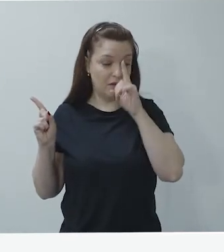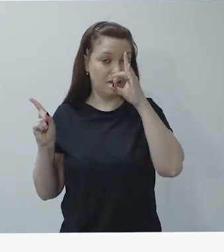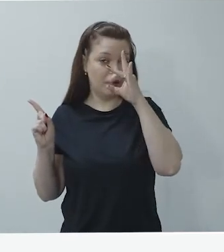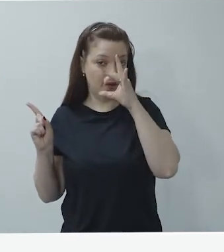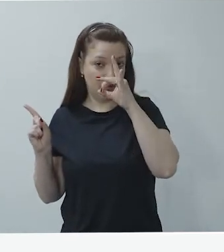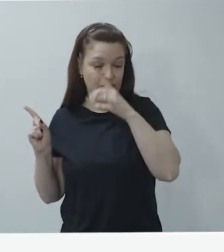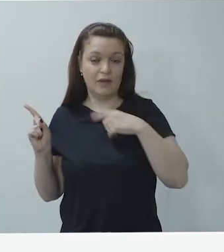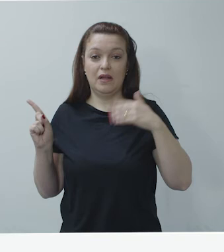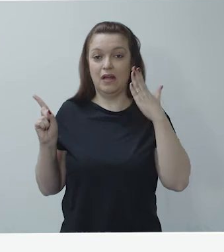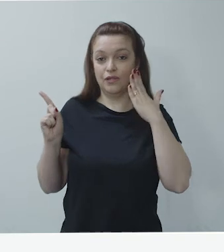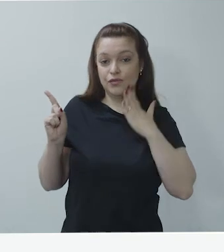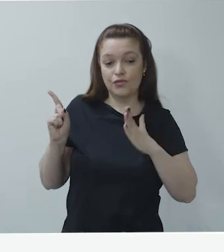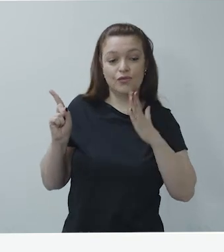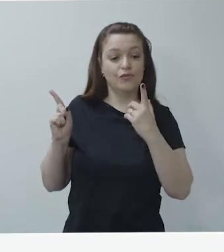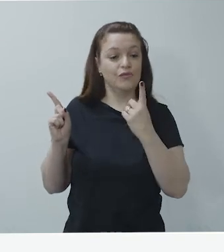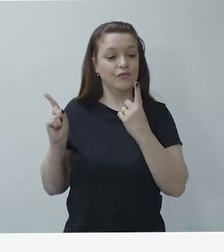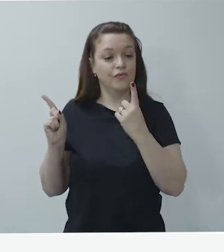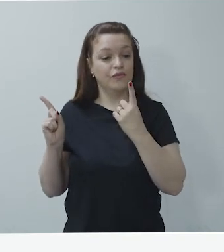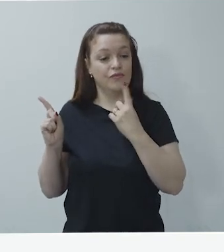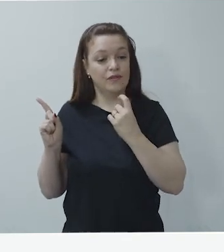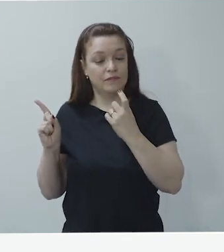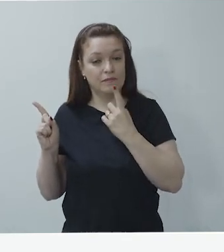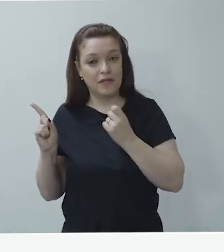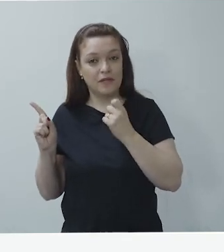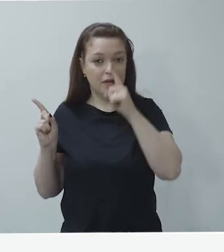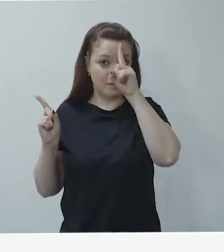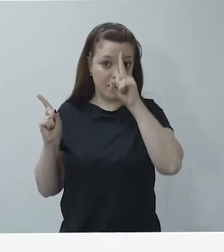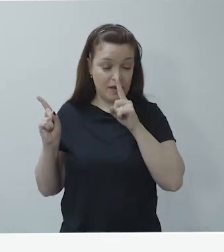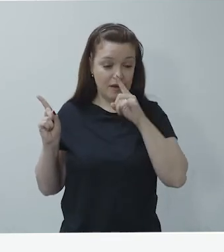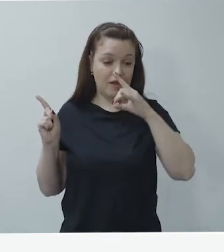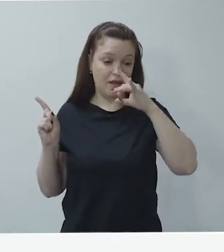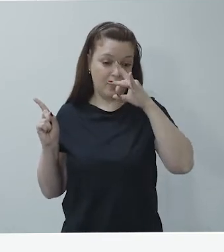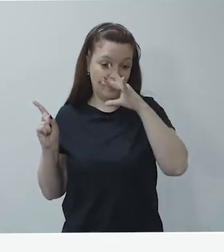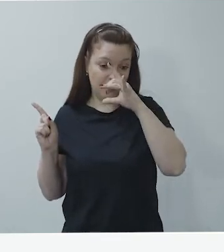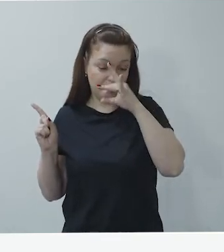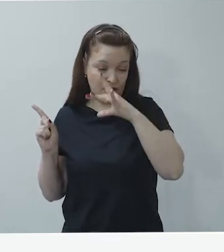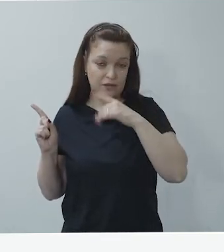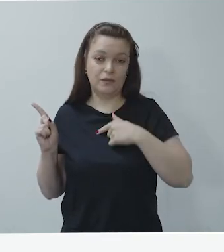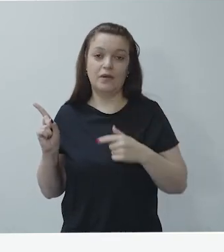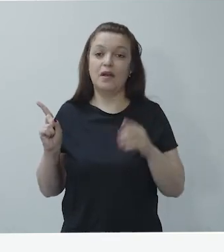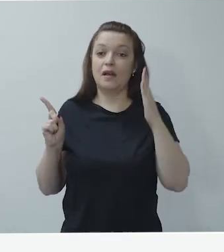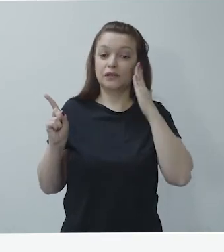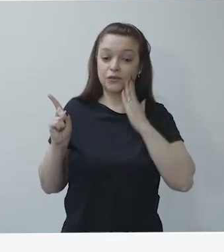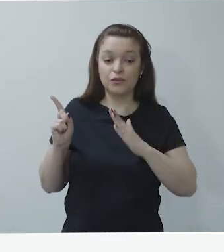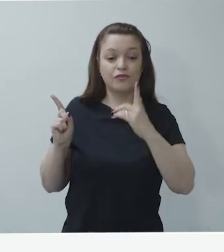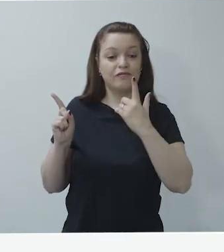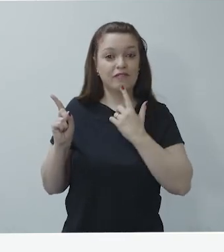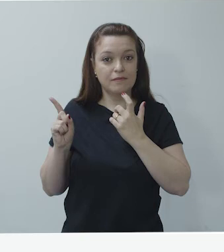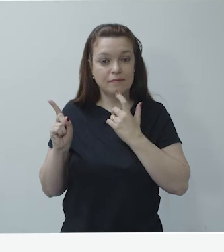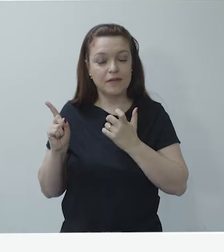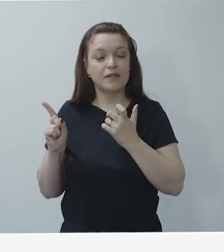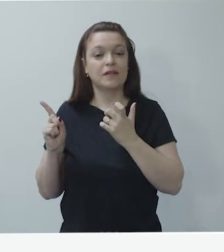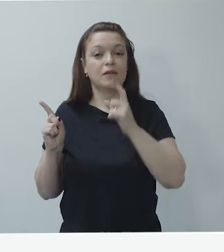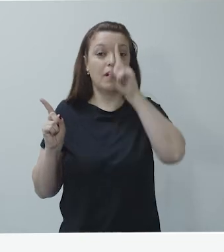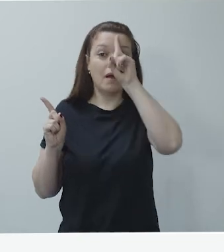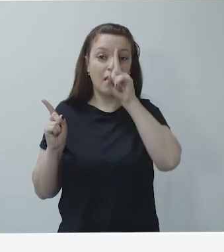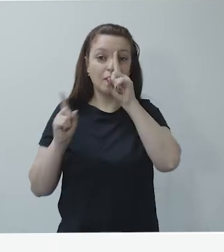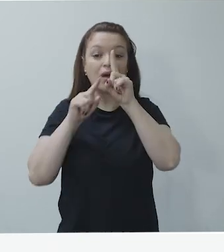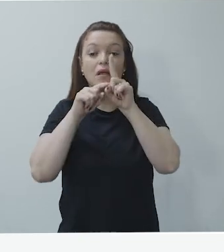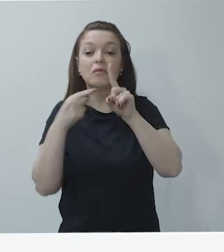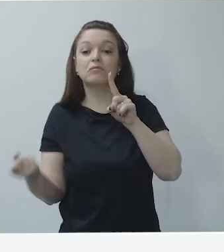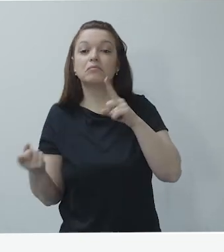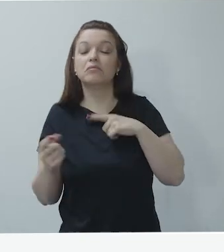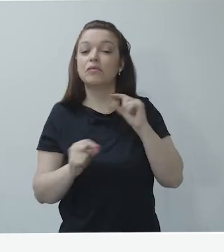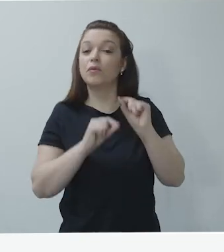Azul, vermelho, amarelo e verde. Eu termino ali, a princípio, o colar está terminando com a cor amarela. Quais são